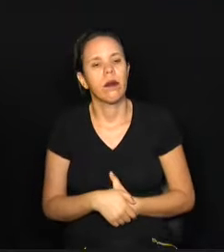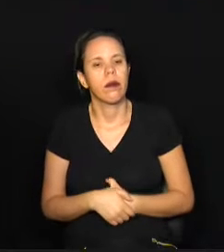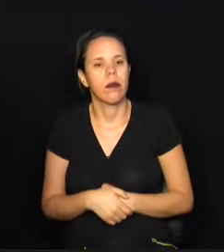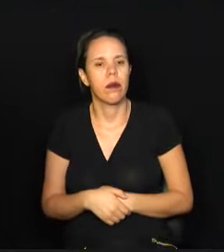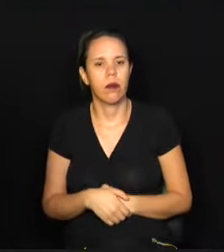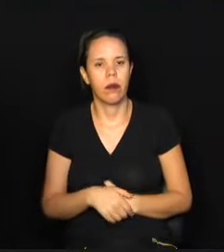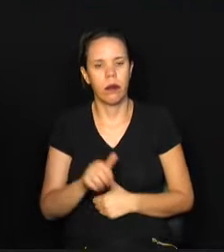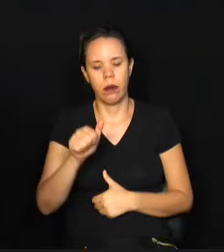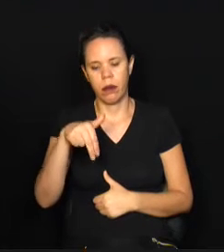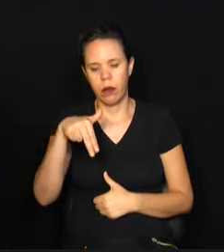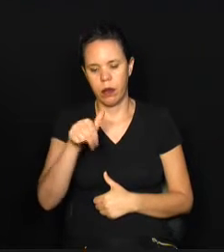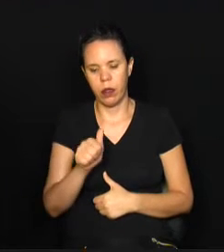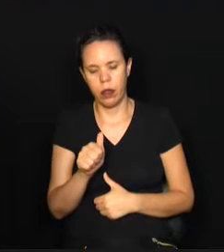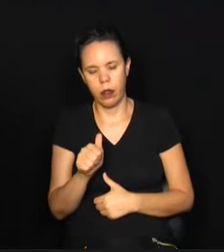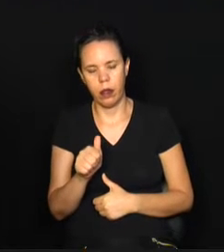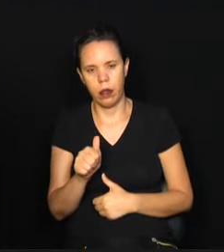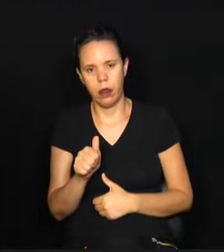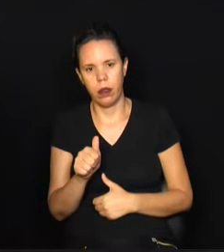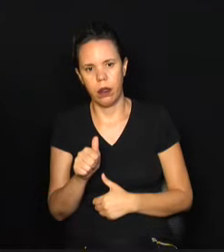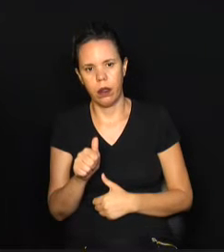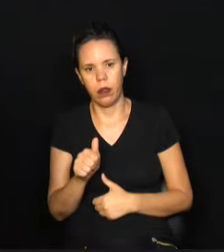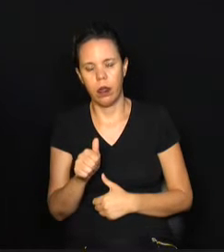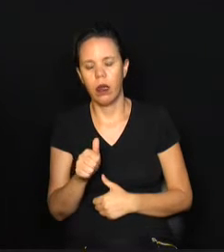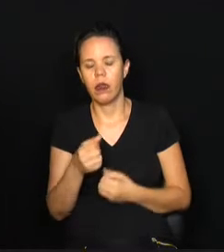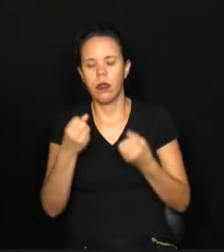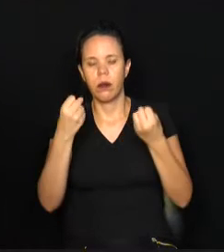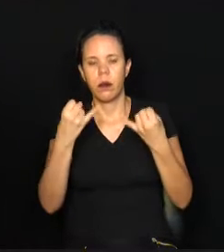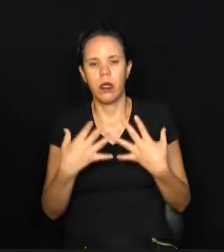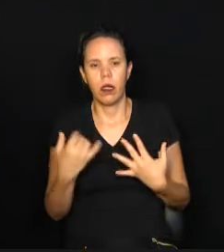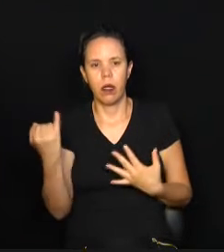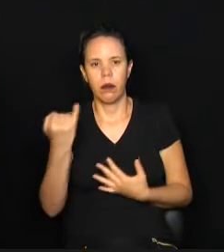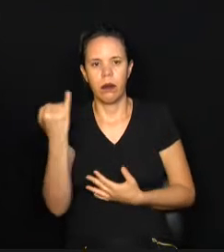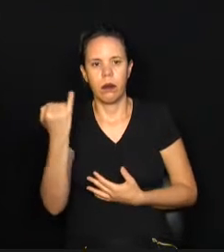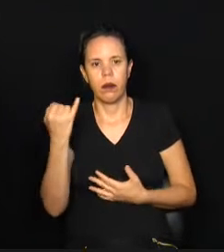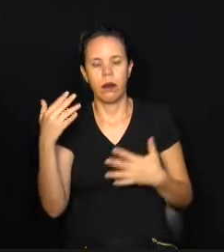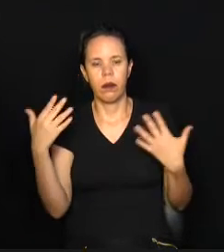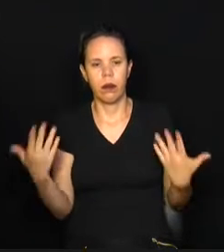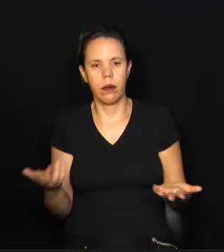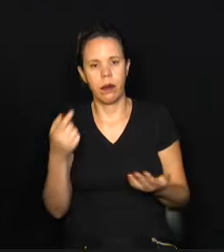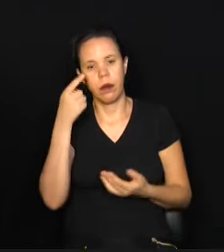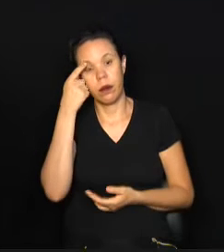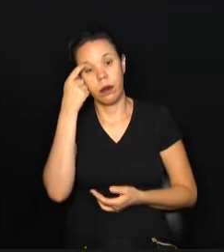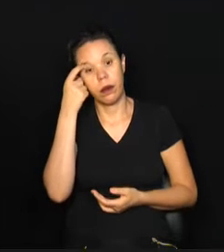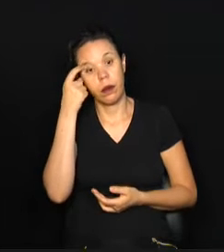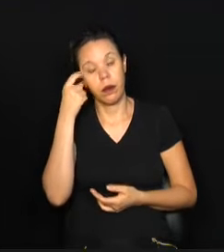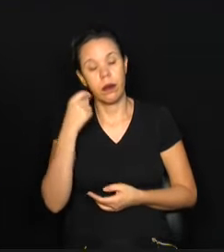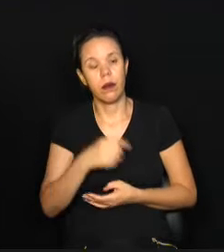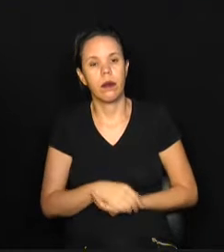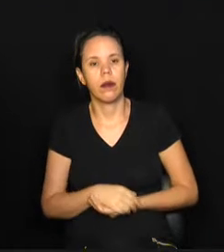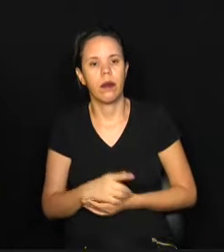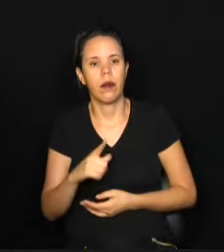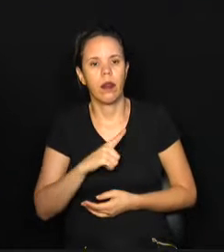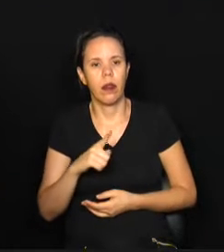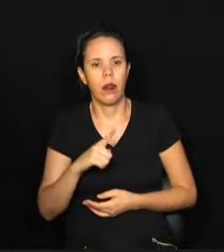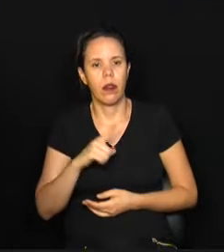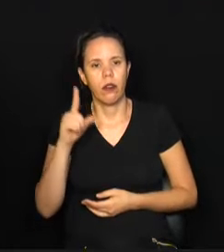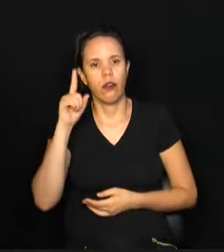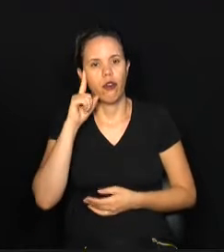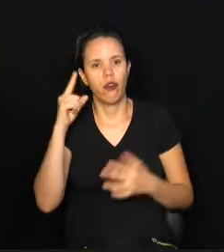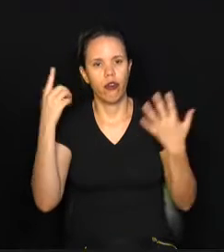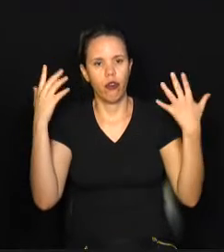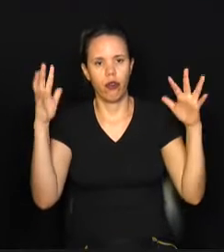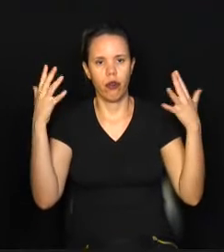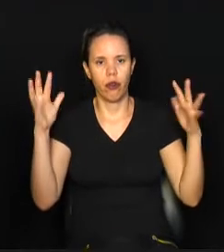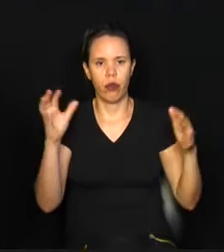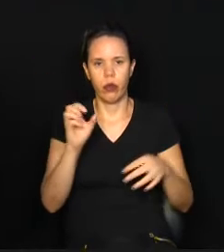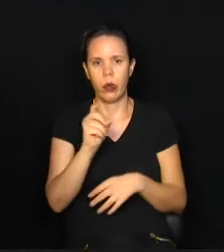Ana Braga. Quero saber a importância, né? Qual é a importância de ter um dia do